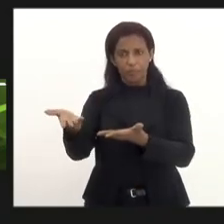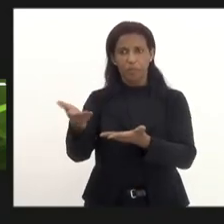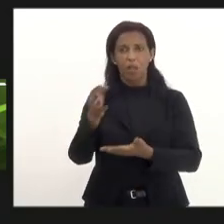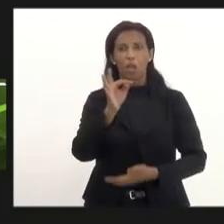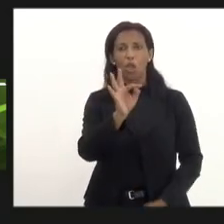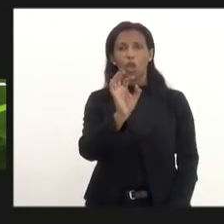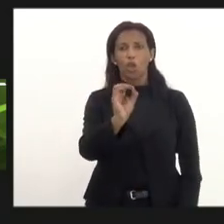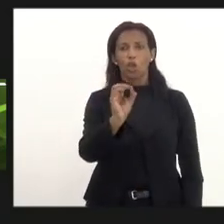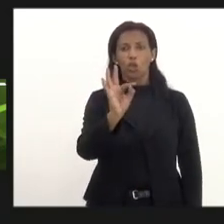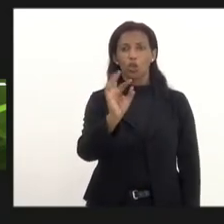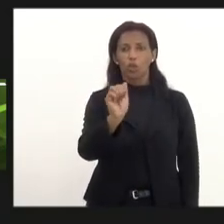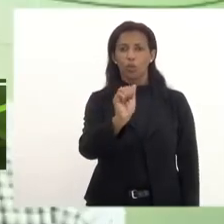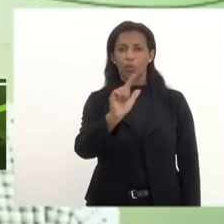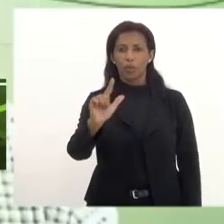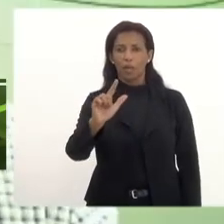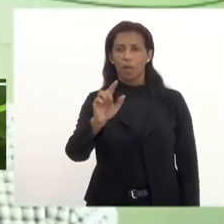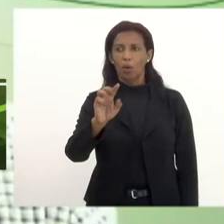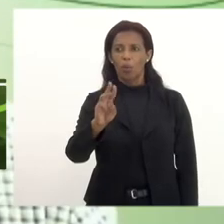Total Energy.